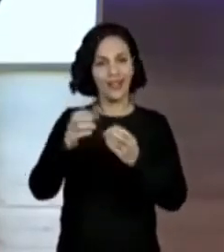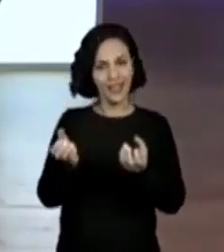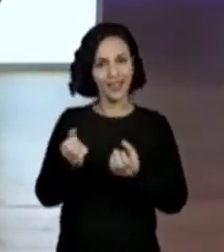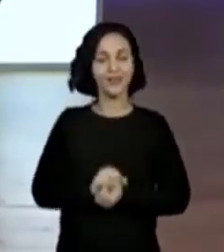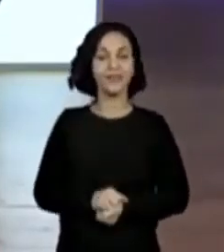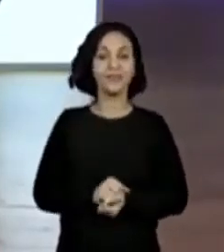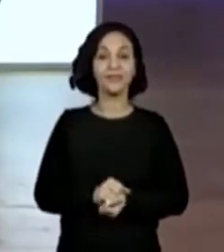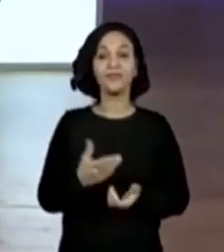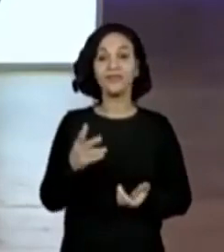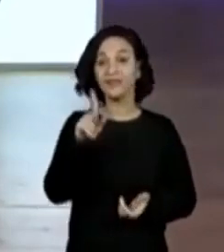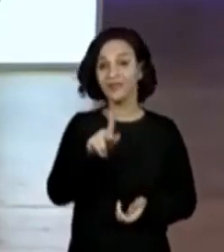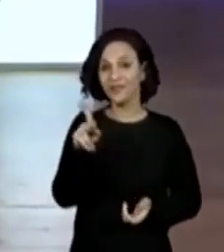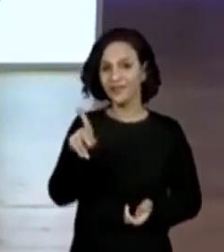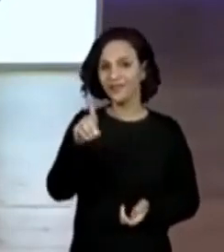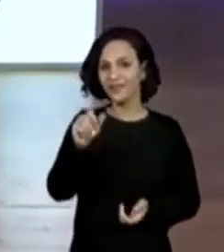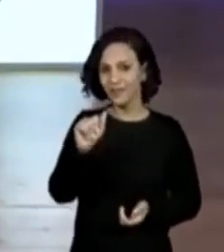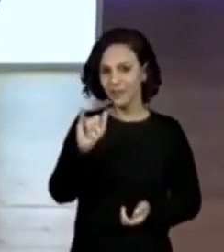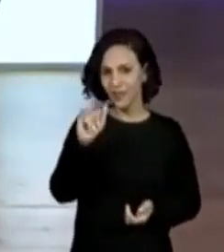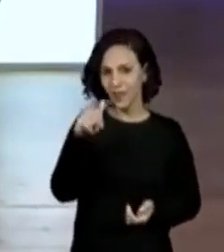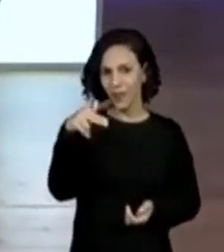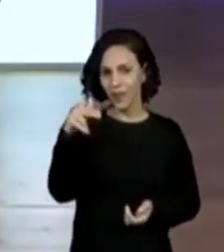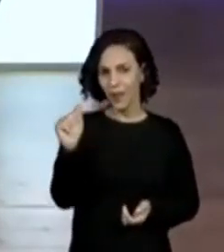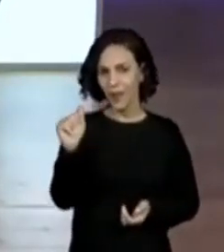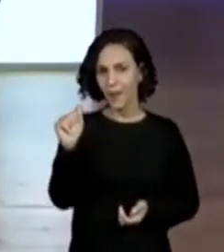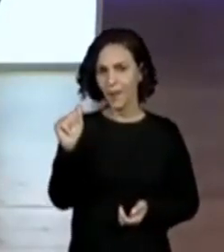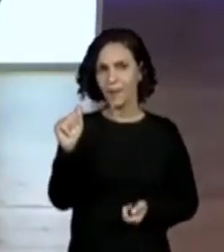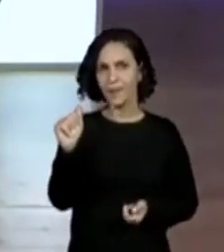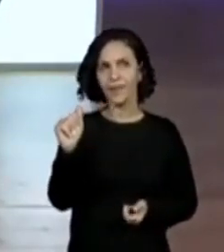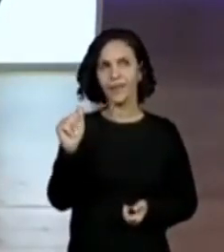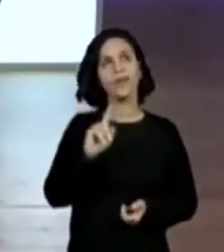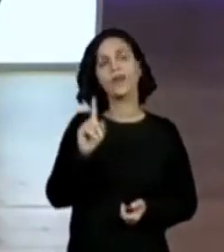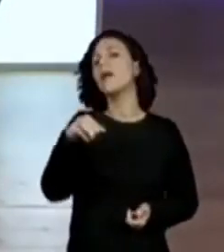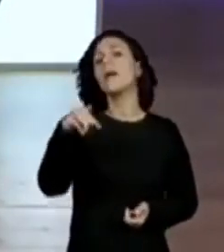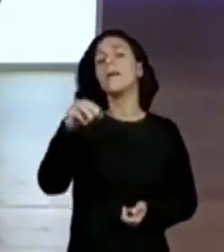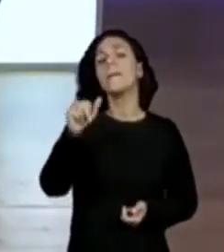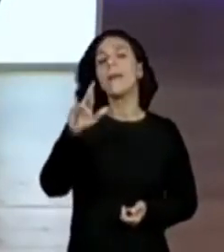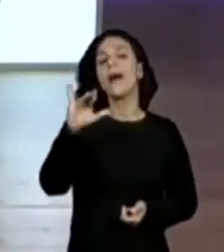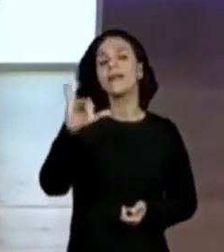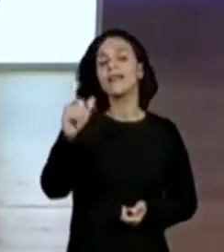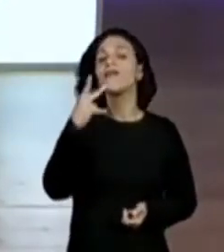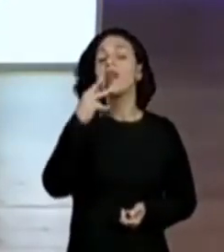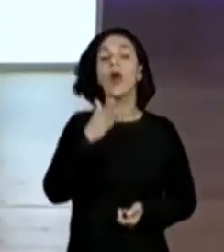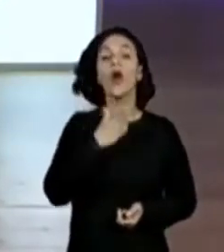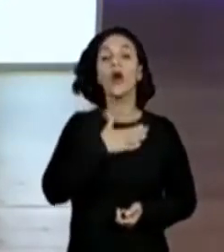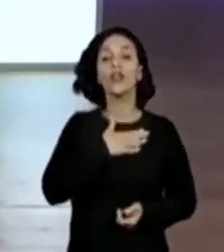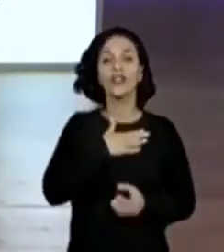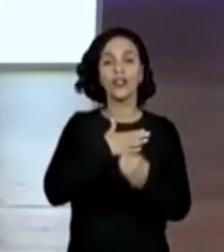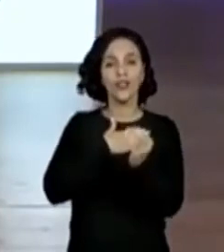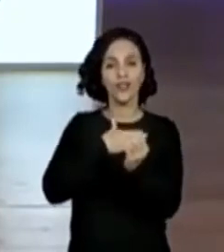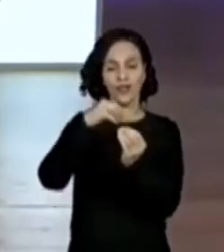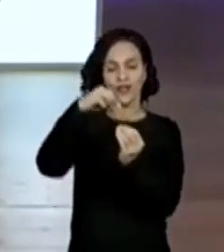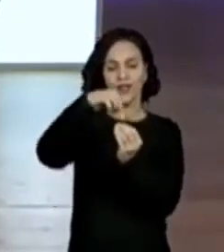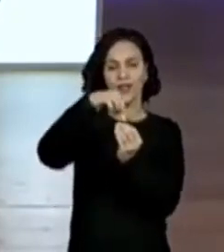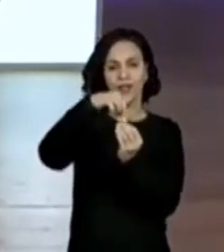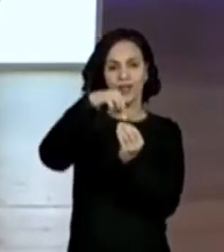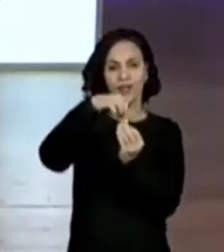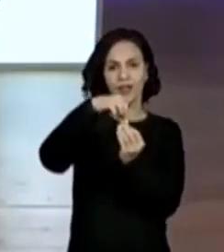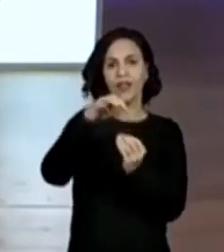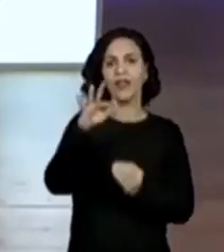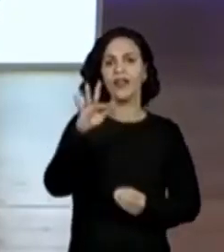A professora Dayana diz que gosta de... Não, a Dayana não, a Márcia diz que gosta de figo. As crianças